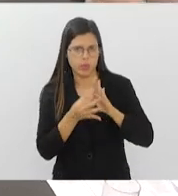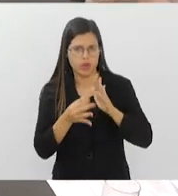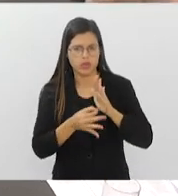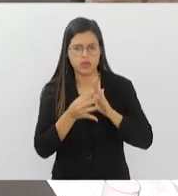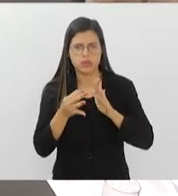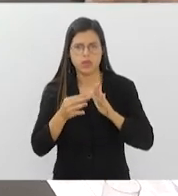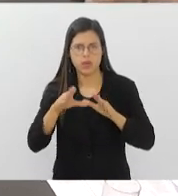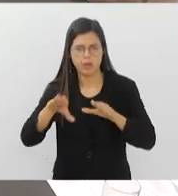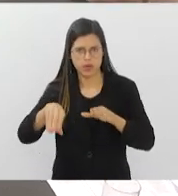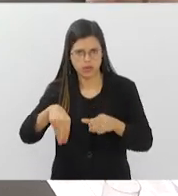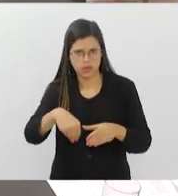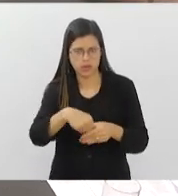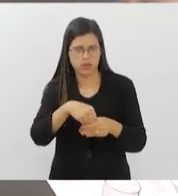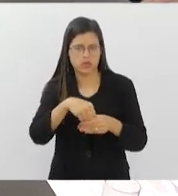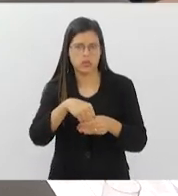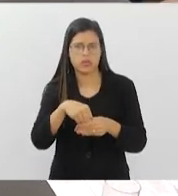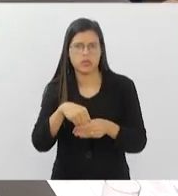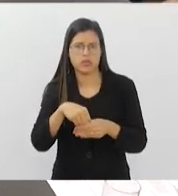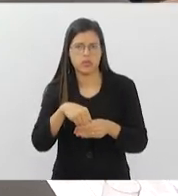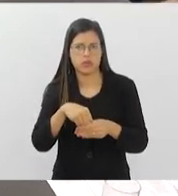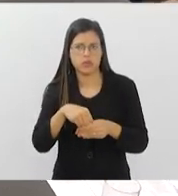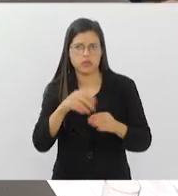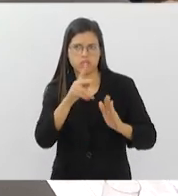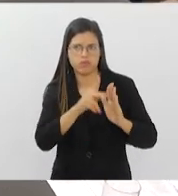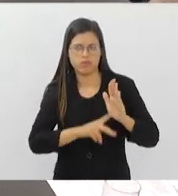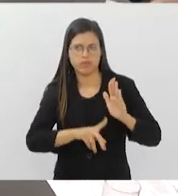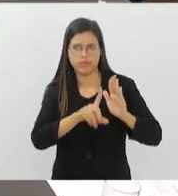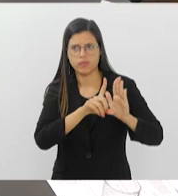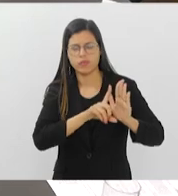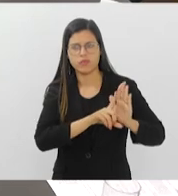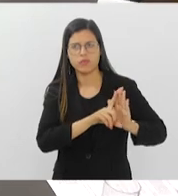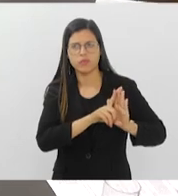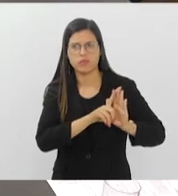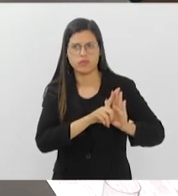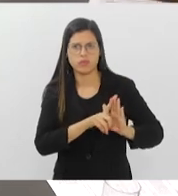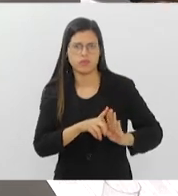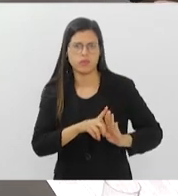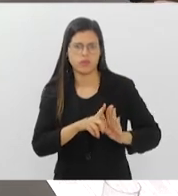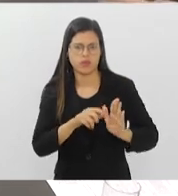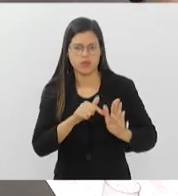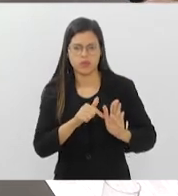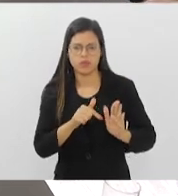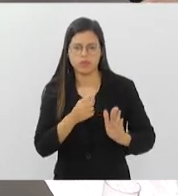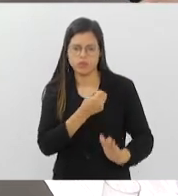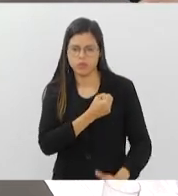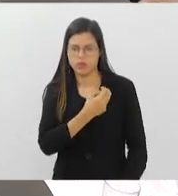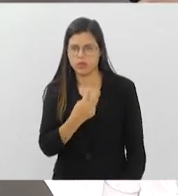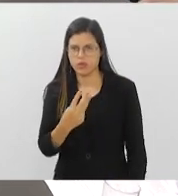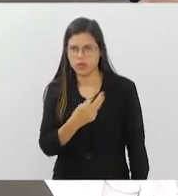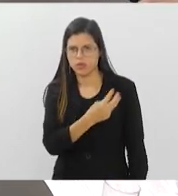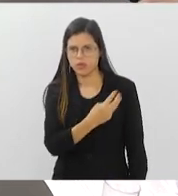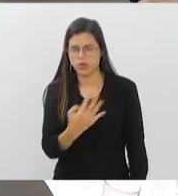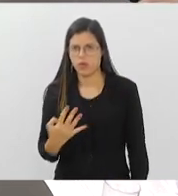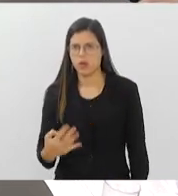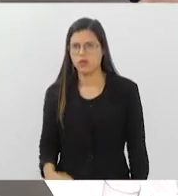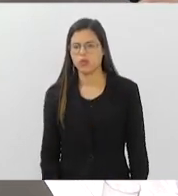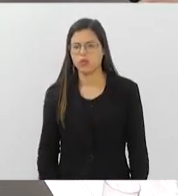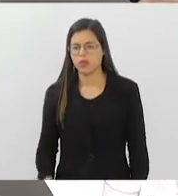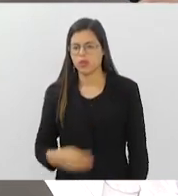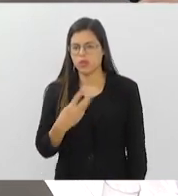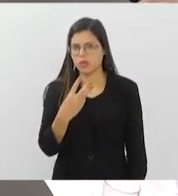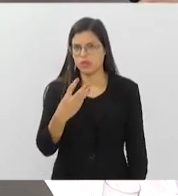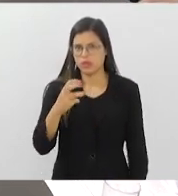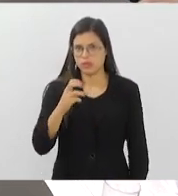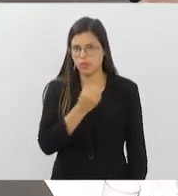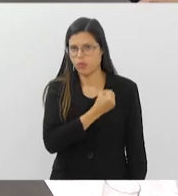pela anexação aos referidos projetos que são mencionados no parecer. Passo ao 35